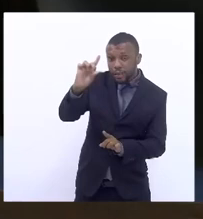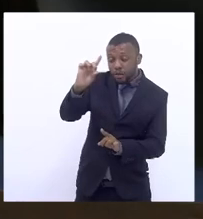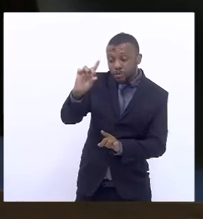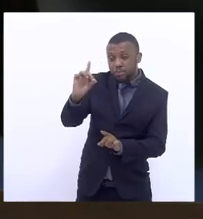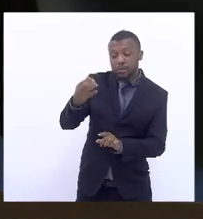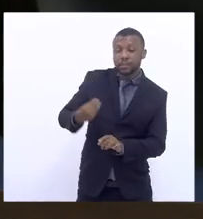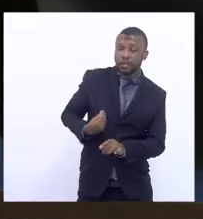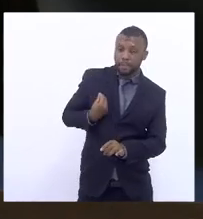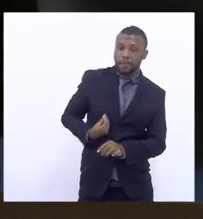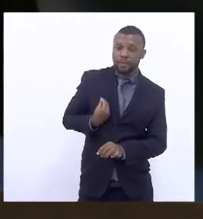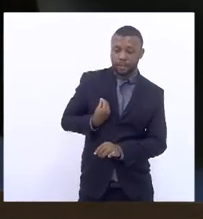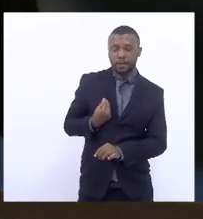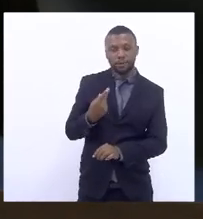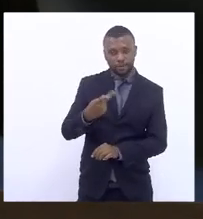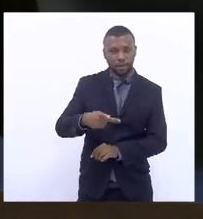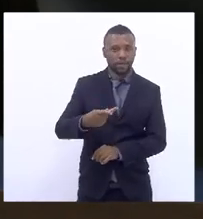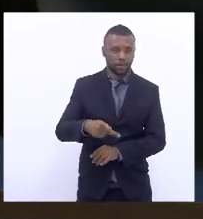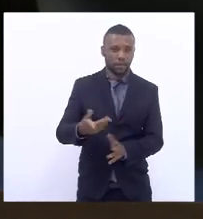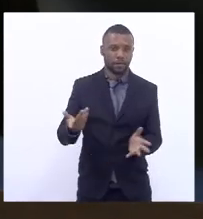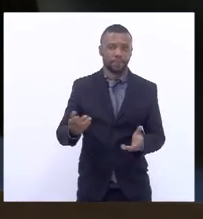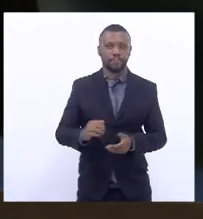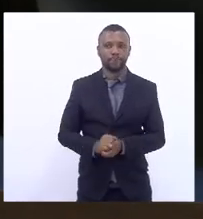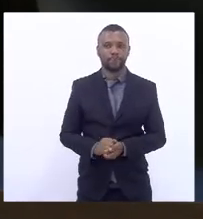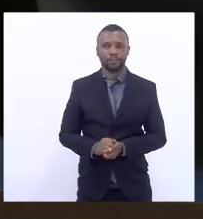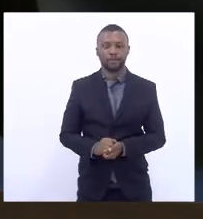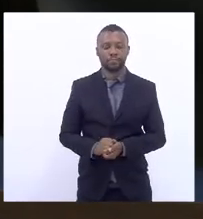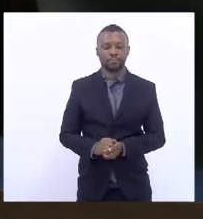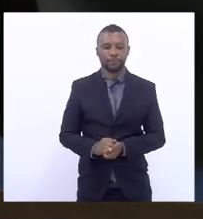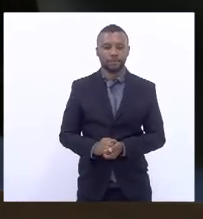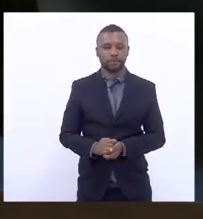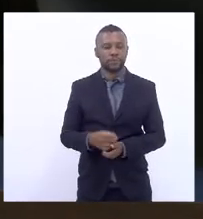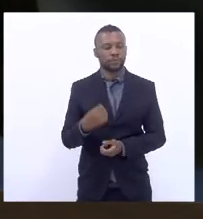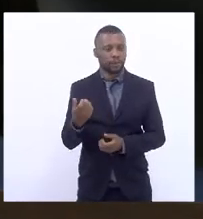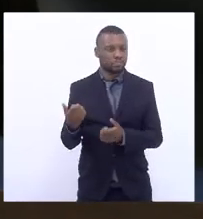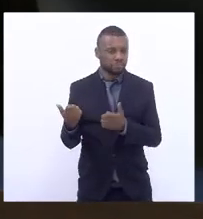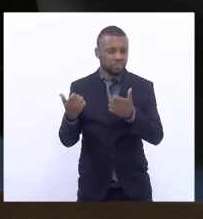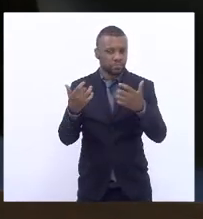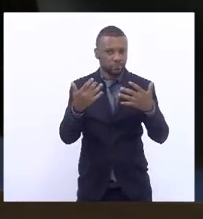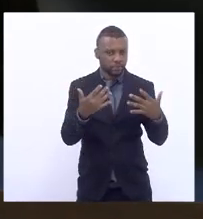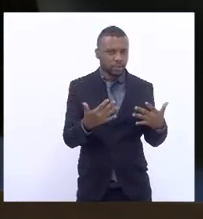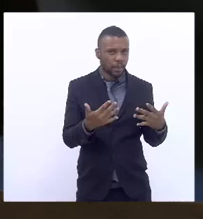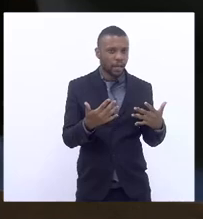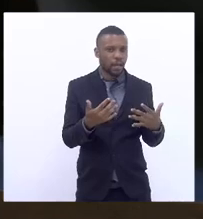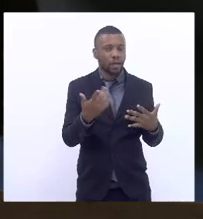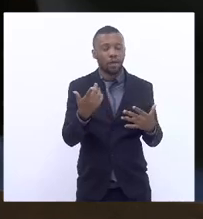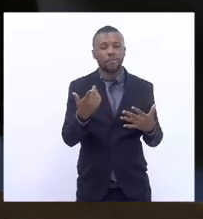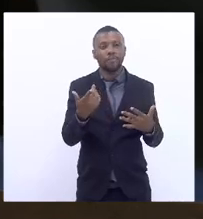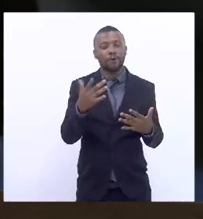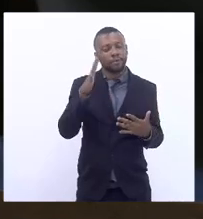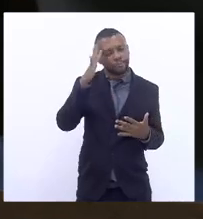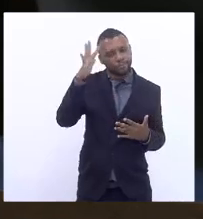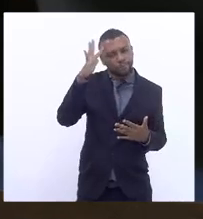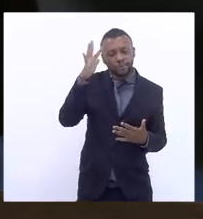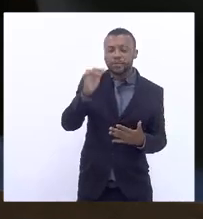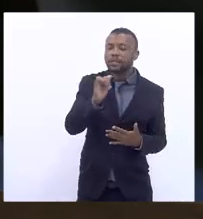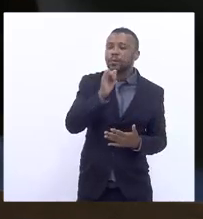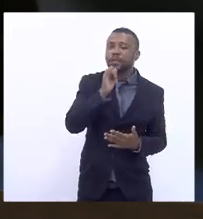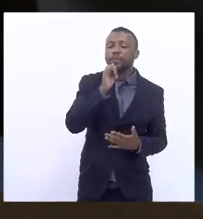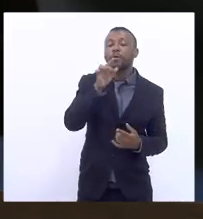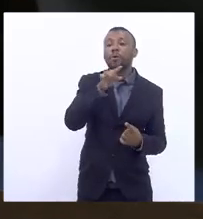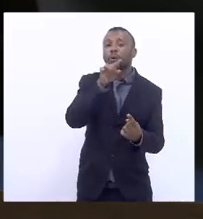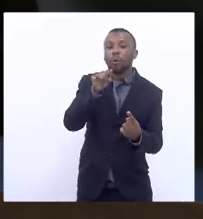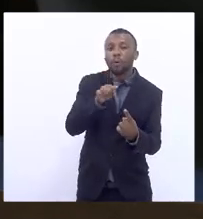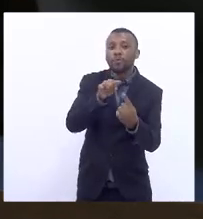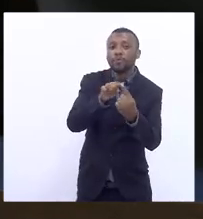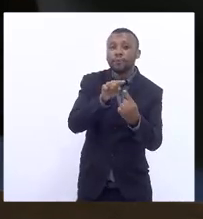Eu diria que, depois do que tudo dito, tem pouco para dizer, mas, mesmo assim, eu vou colocar o horizonte num objetivo geral